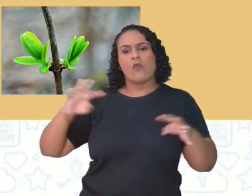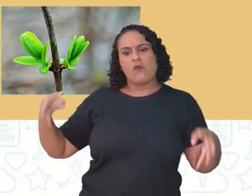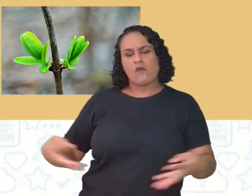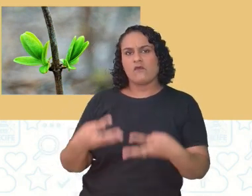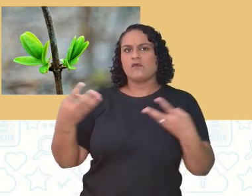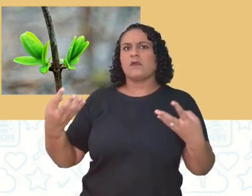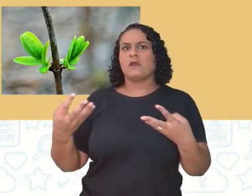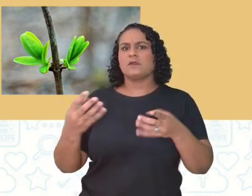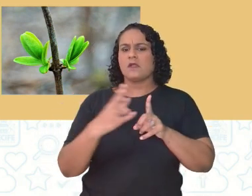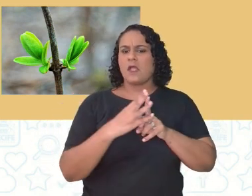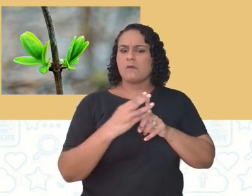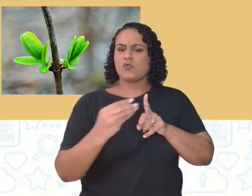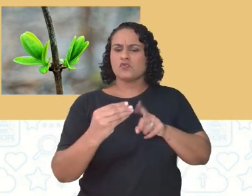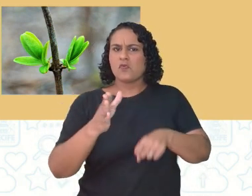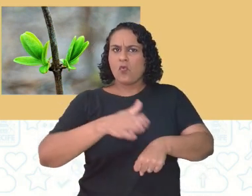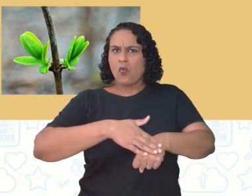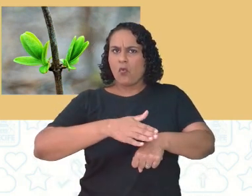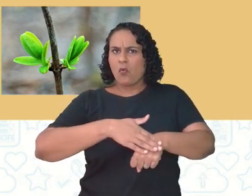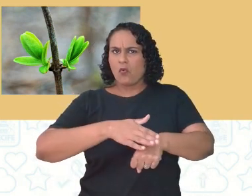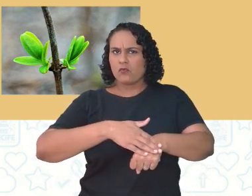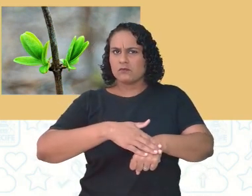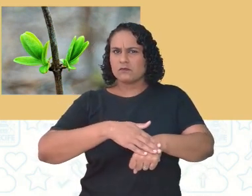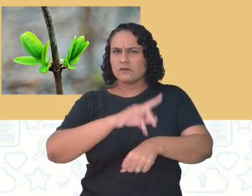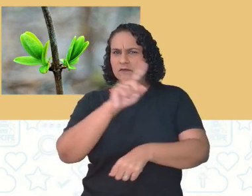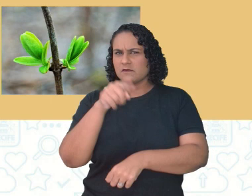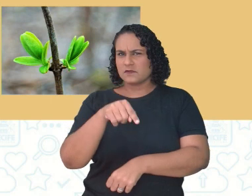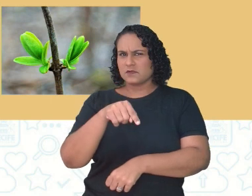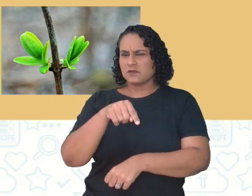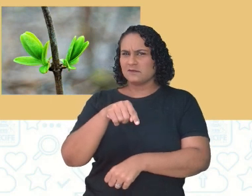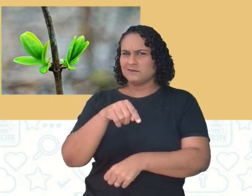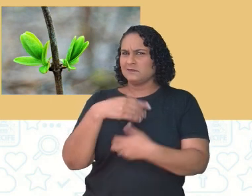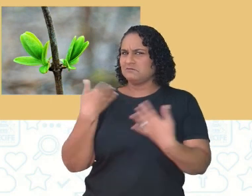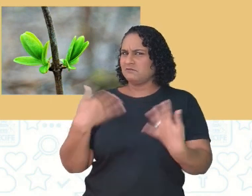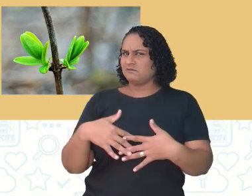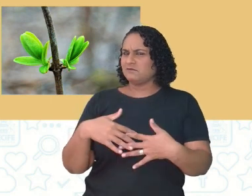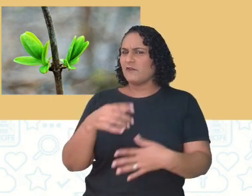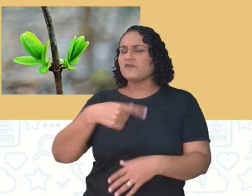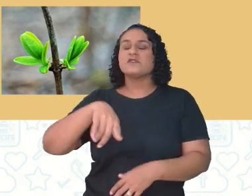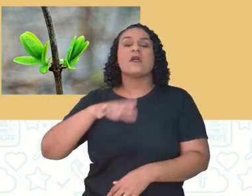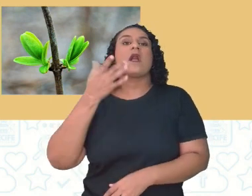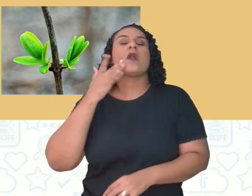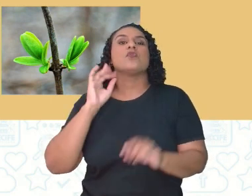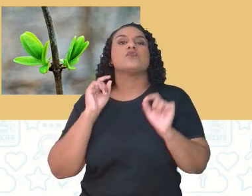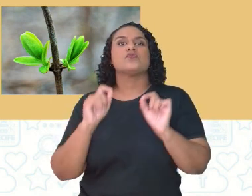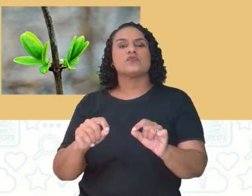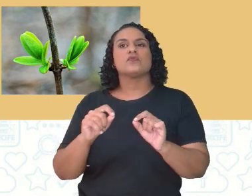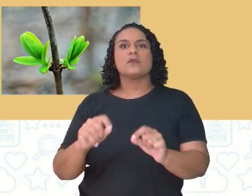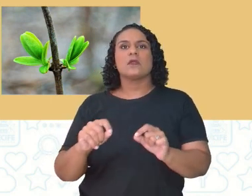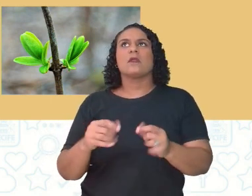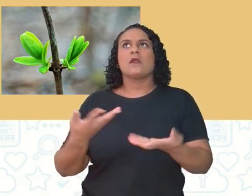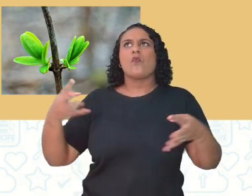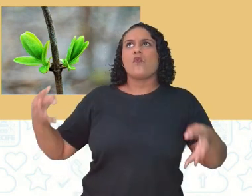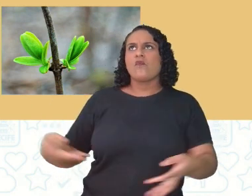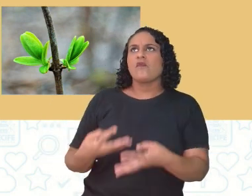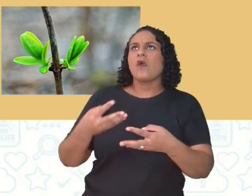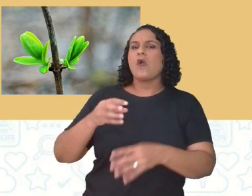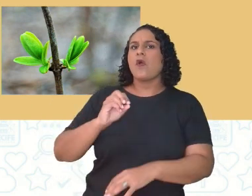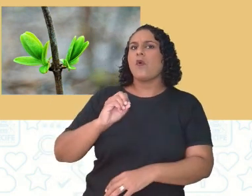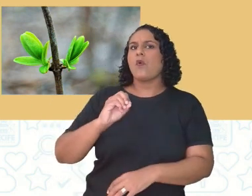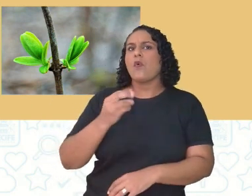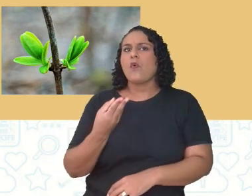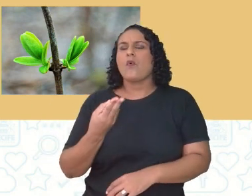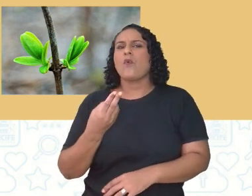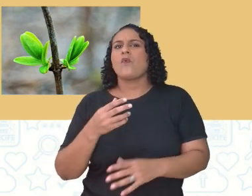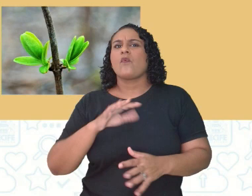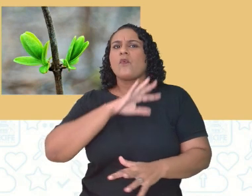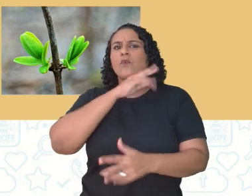sem um parceiro? O que é que vocês acham? Vocês acham que um animal ou um vegetal sozinho, ele pode se